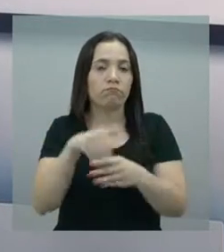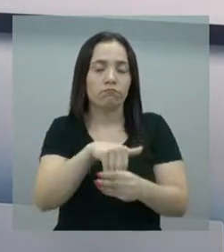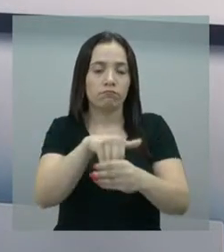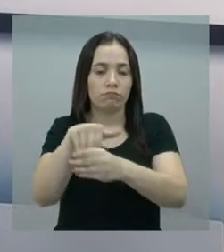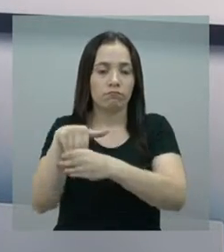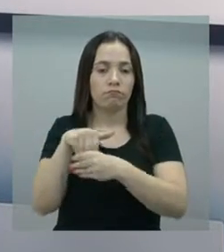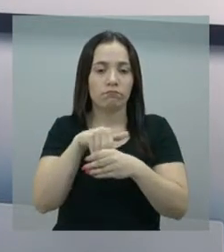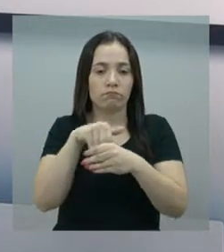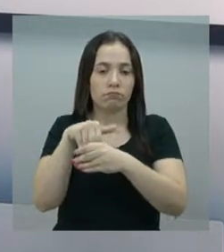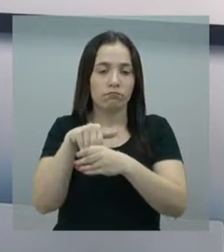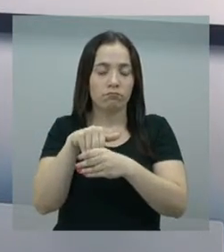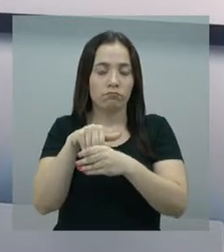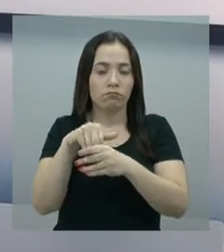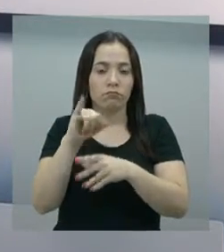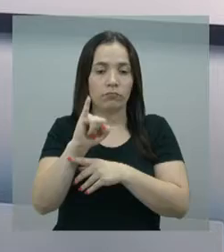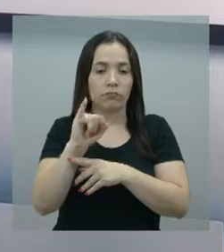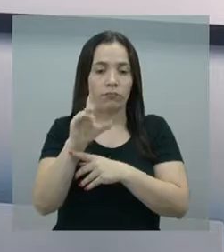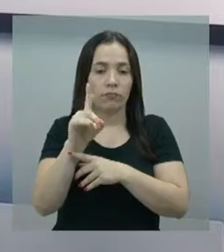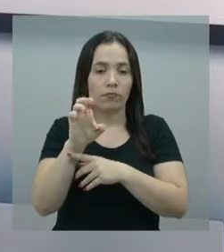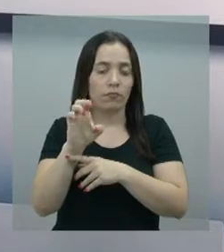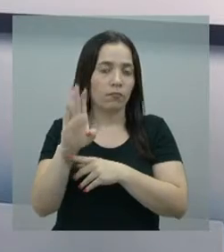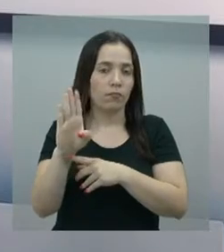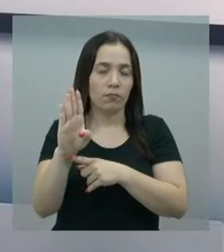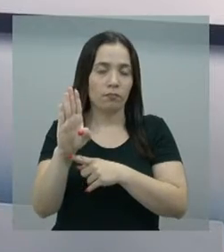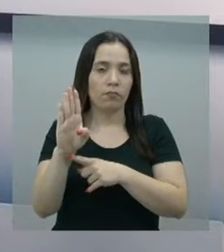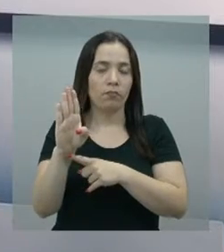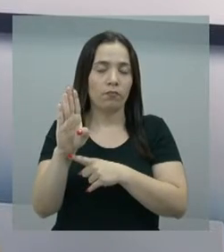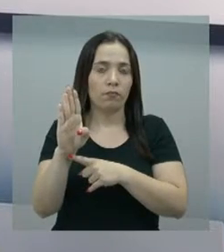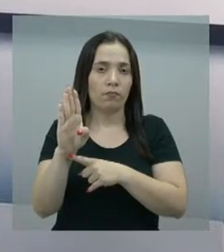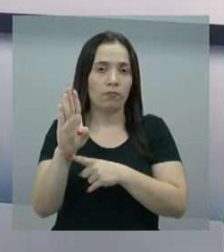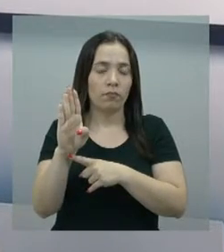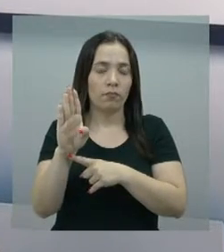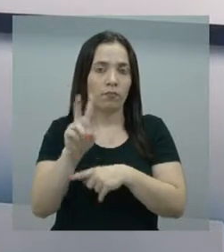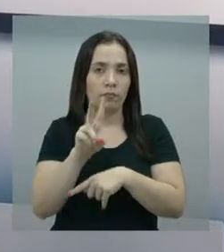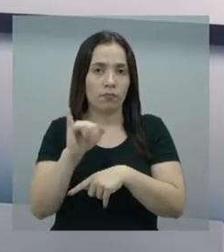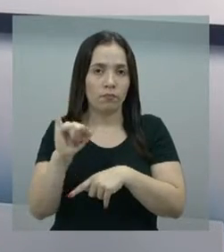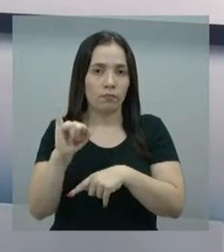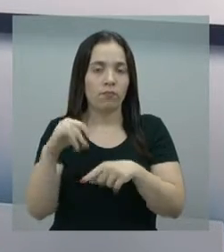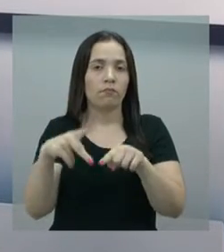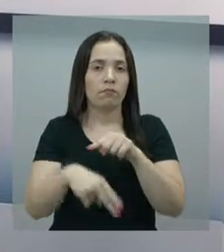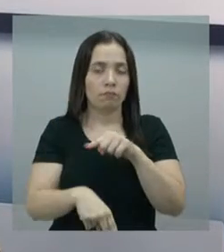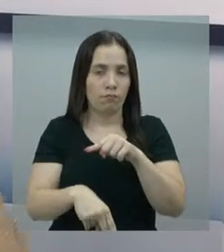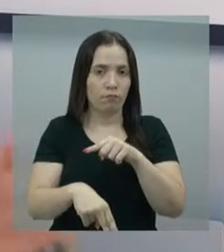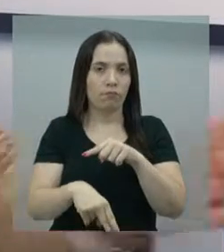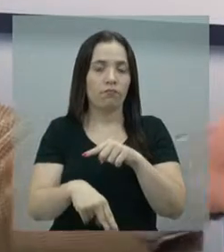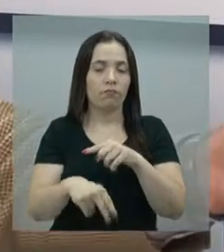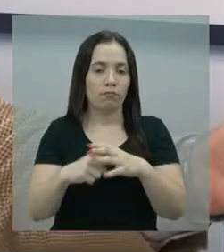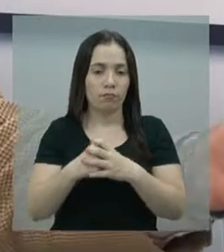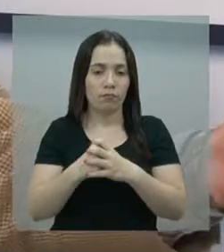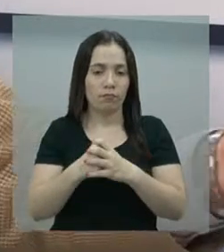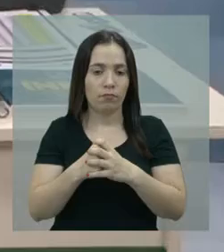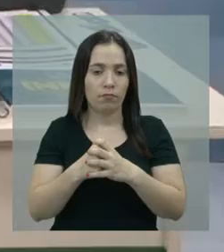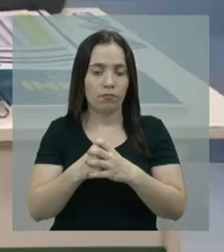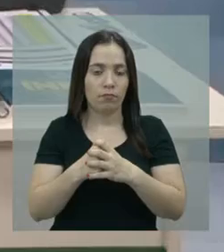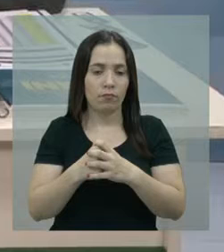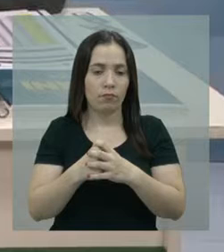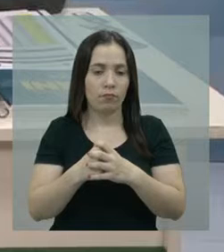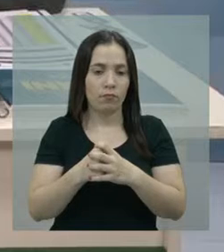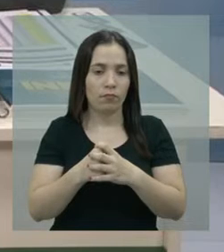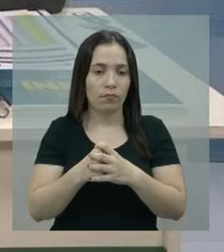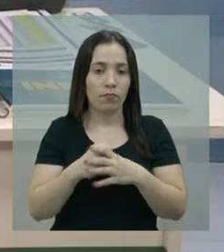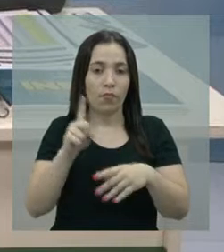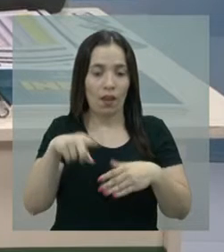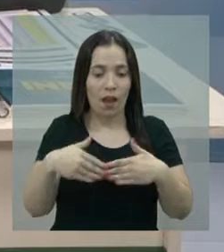Guedes, o IDEB corre o risco de não ser renovado, ser extinto. Ele seria renovado agora, né, doutor